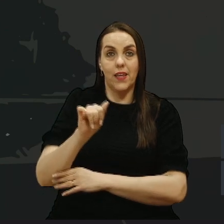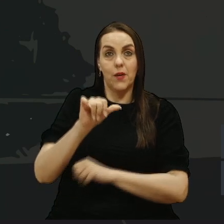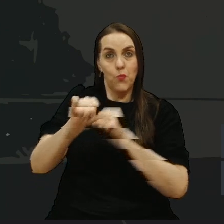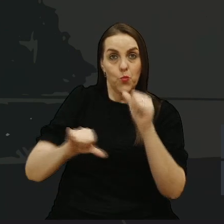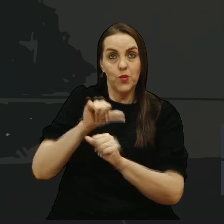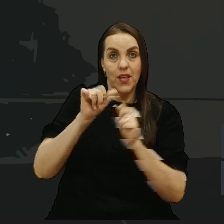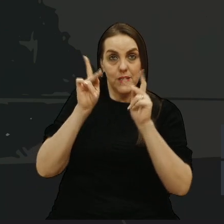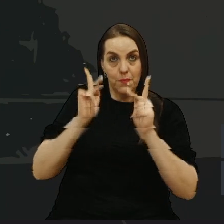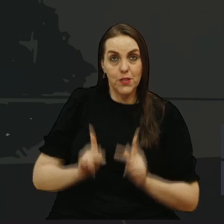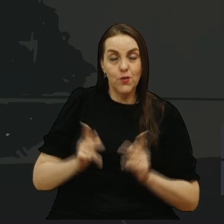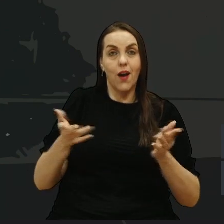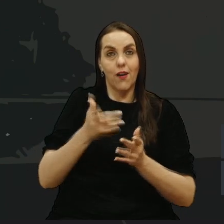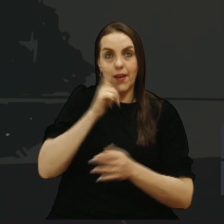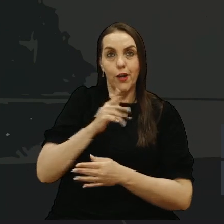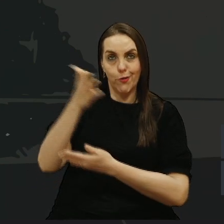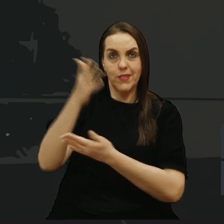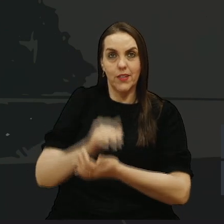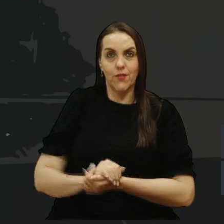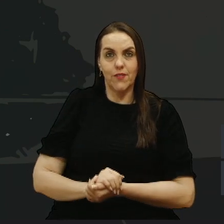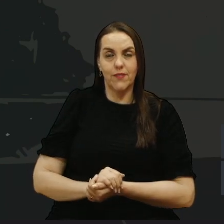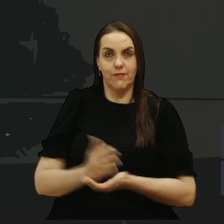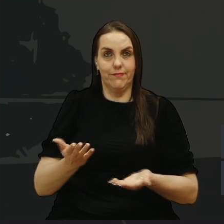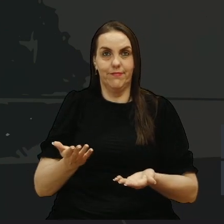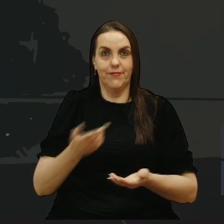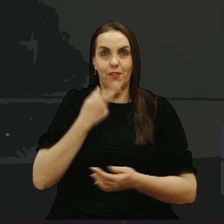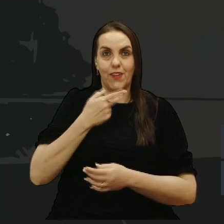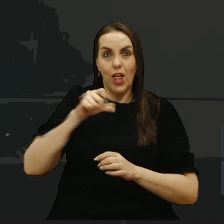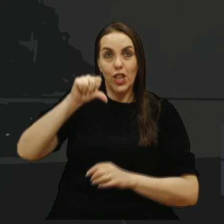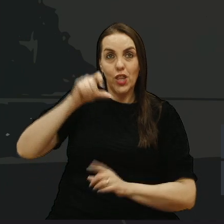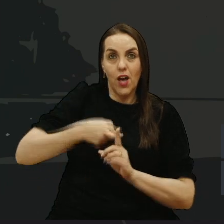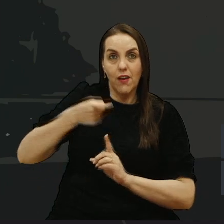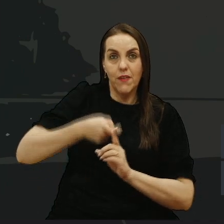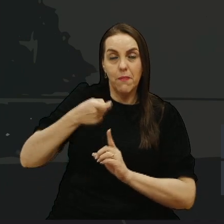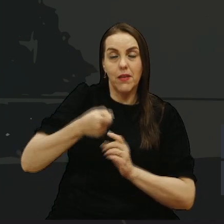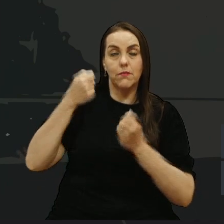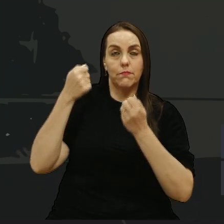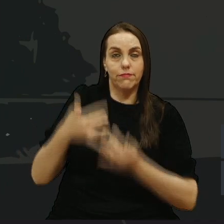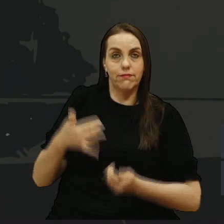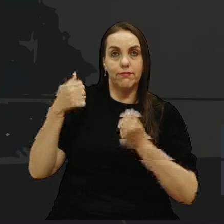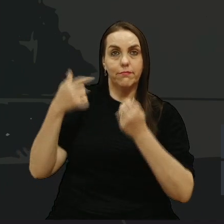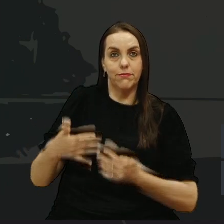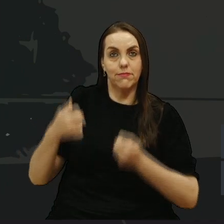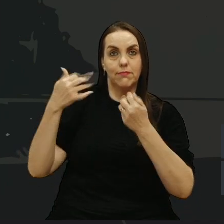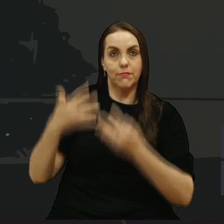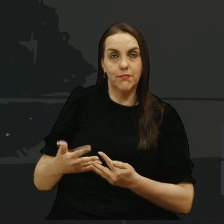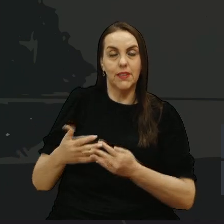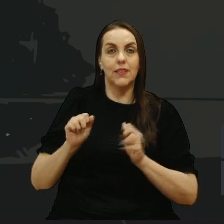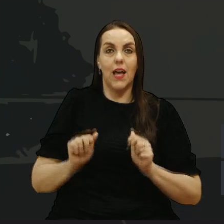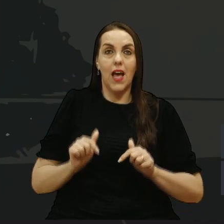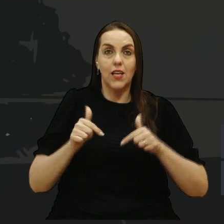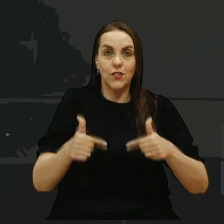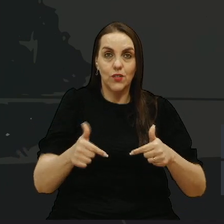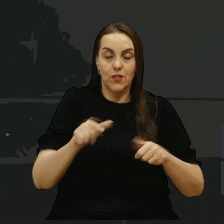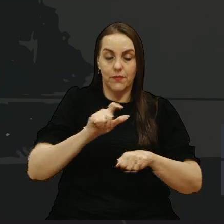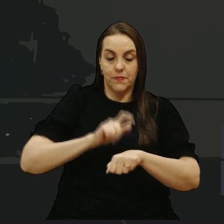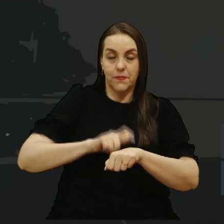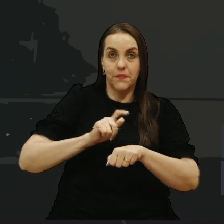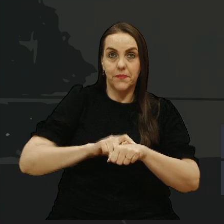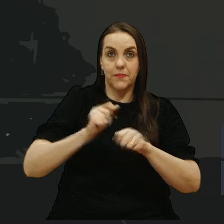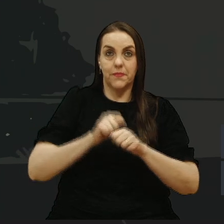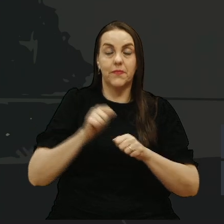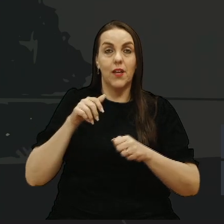pessoas. Agora vamos lá, a parte que eu falava há 9 meses eu venho falando aqui. Para essas ações haverá um sistema de horário estendido